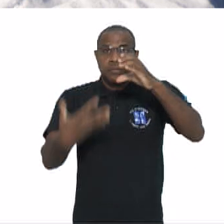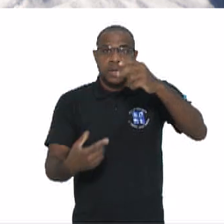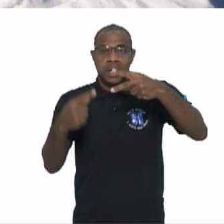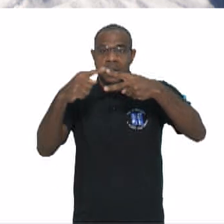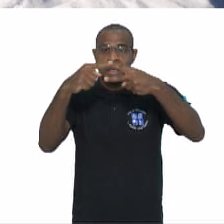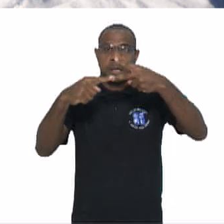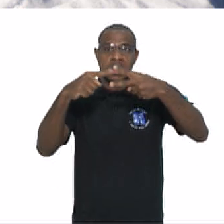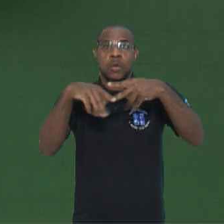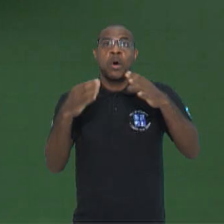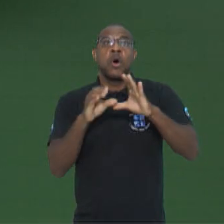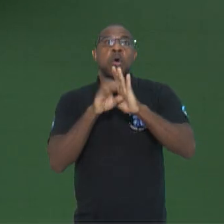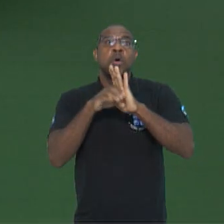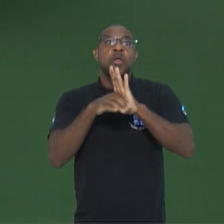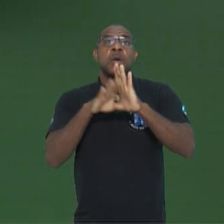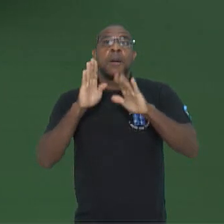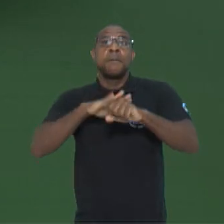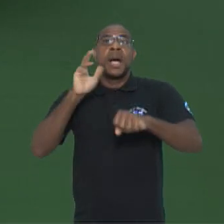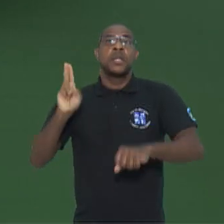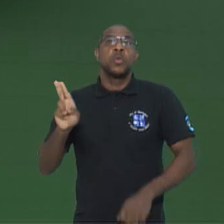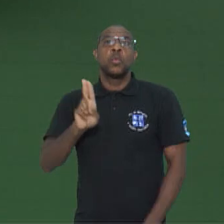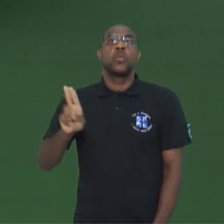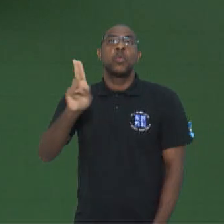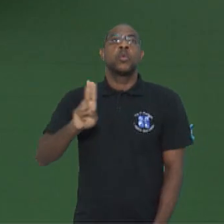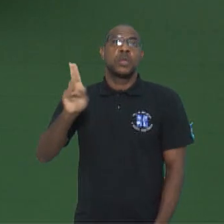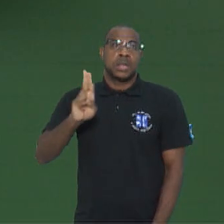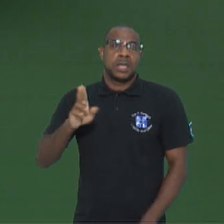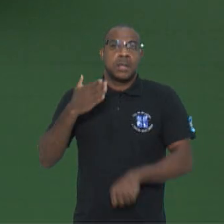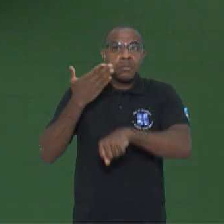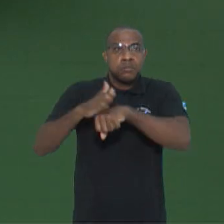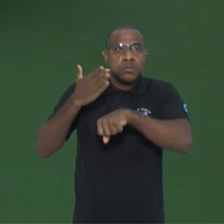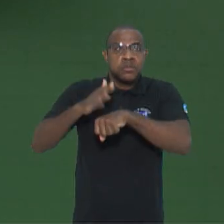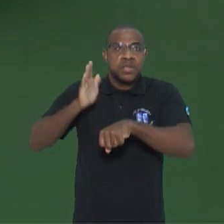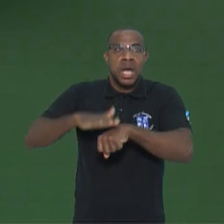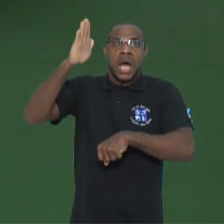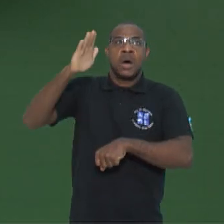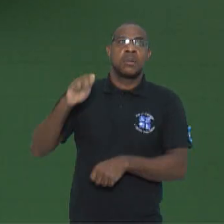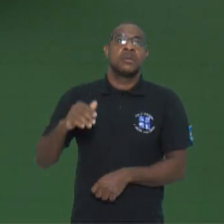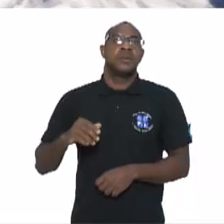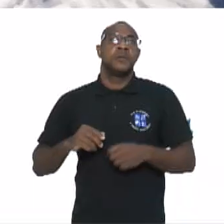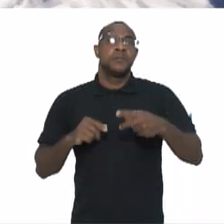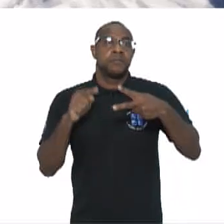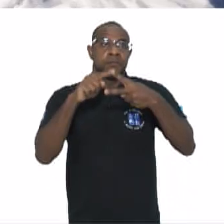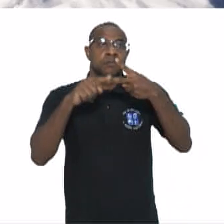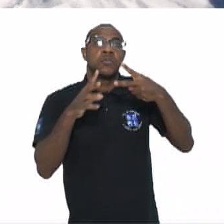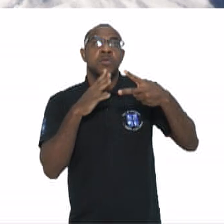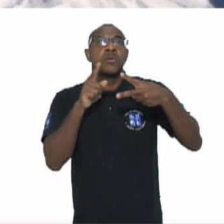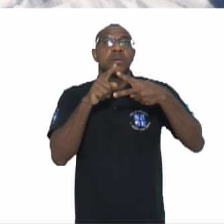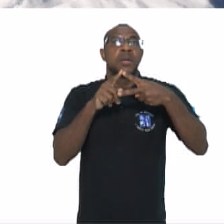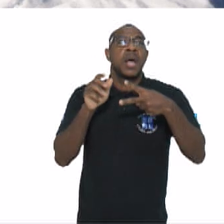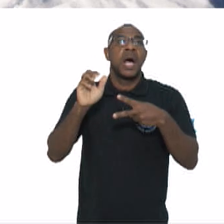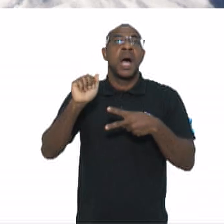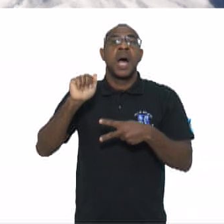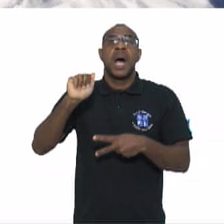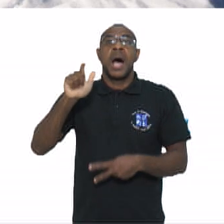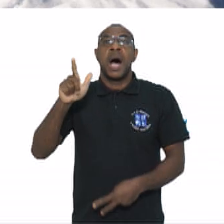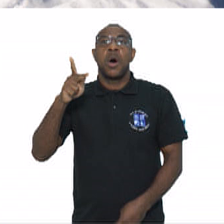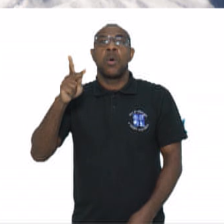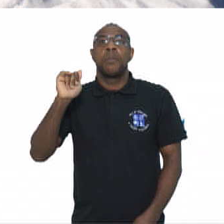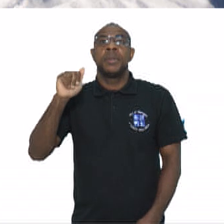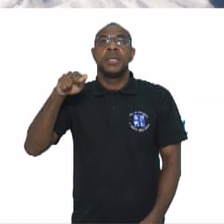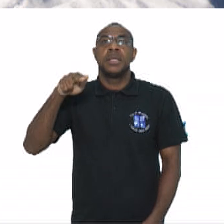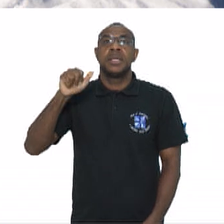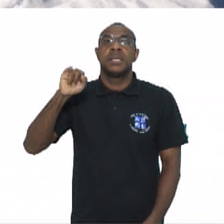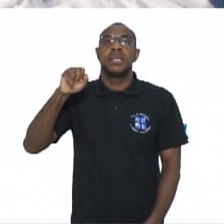os conceitos mais utilizados para a prática de alta montanha? Nós temos o mais conhecido, que é o alpinismo, que muitas vezes